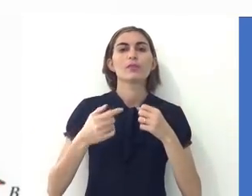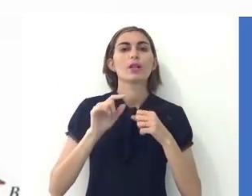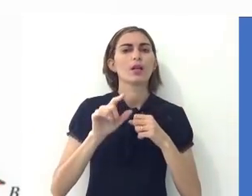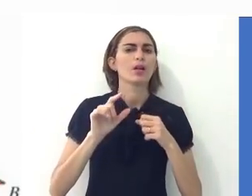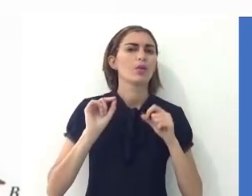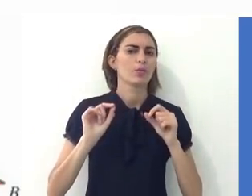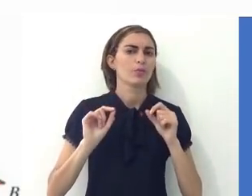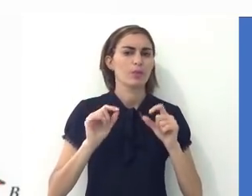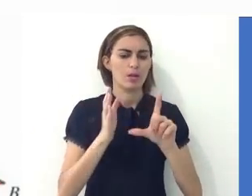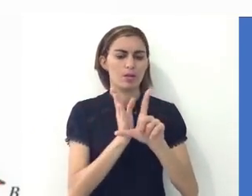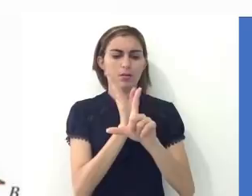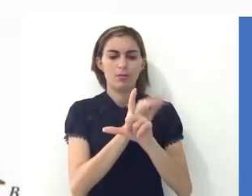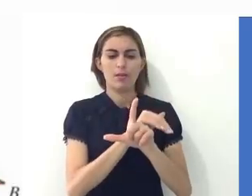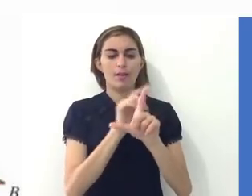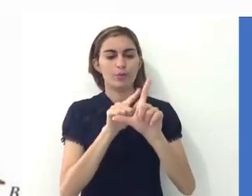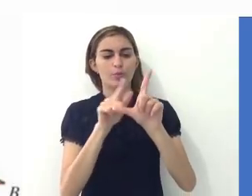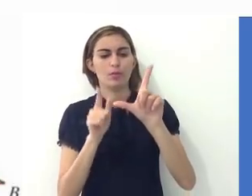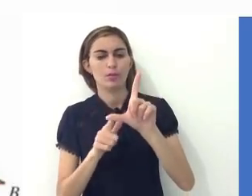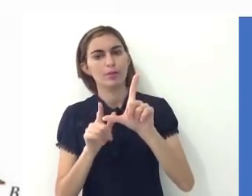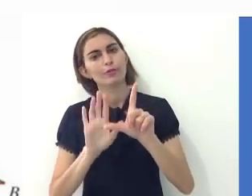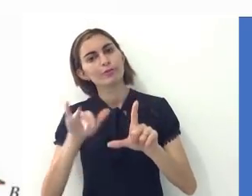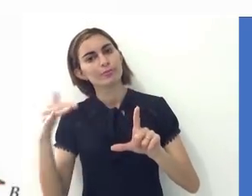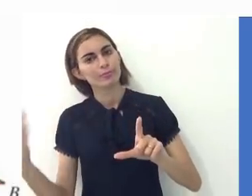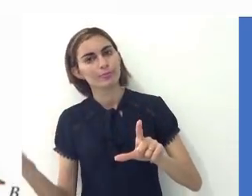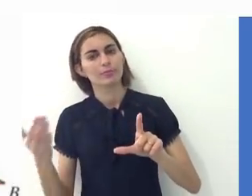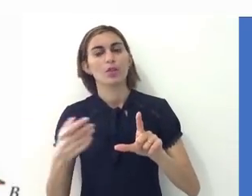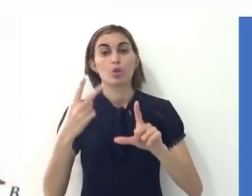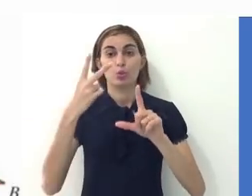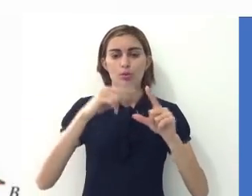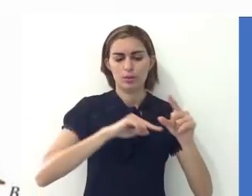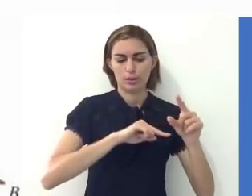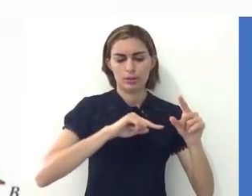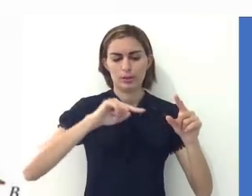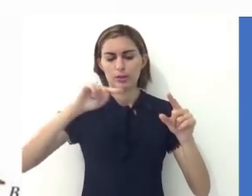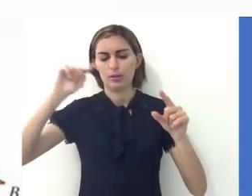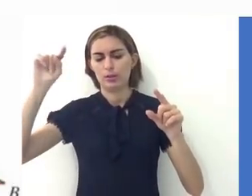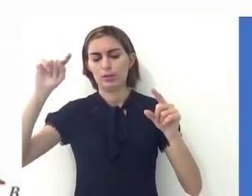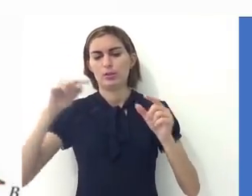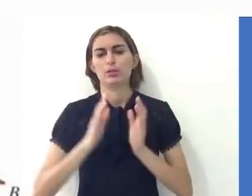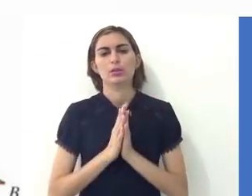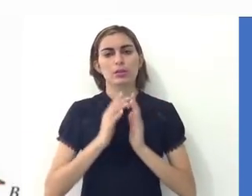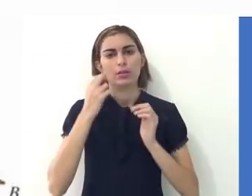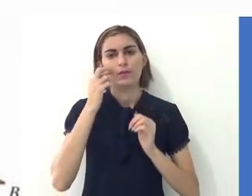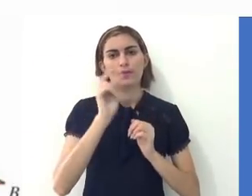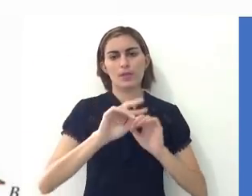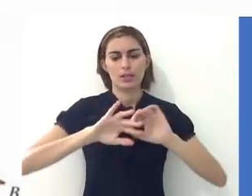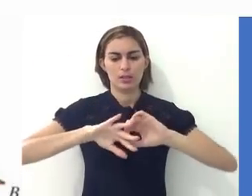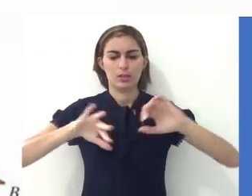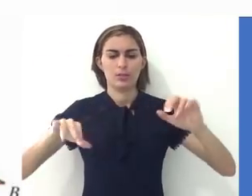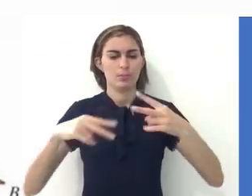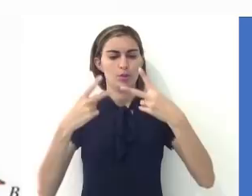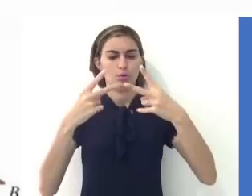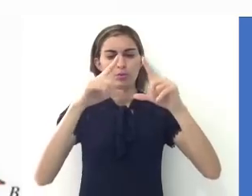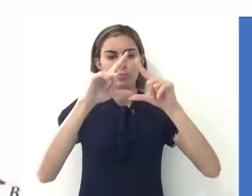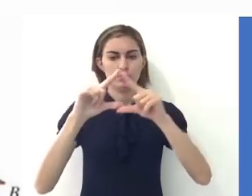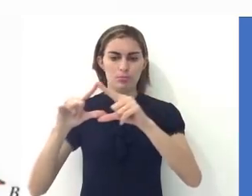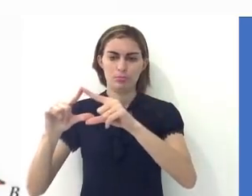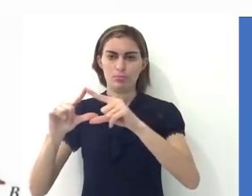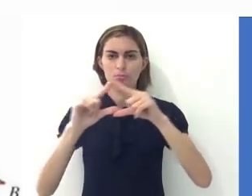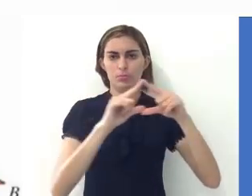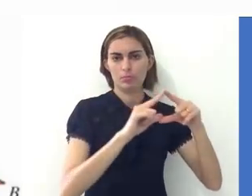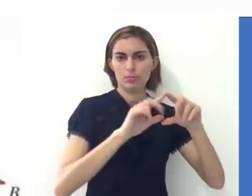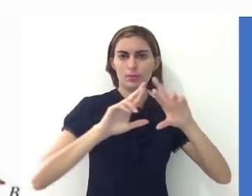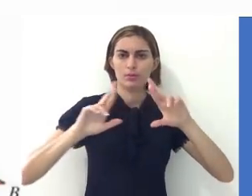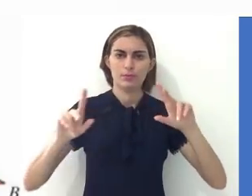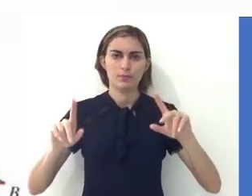congruentes. Gente, lado, ângulo, lado. Quando a gente traça duas diagonais nesse trapézio e separa em dois triângulos de